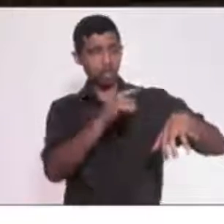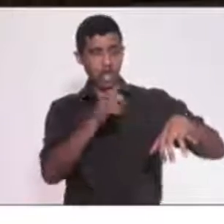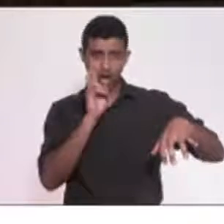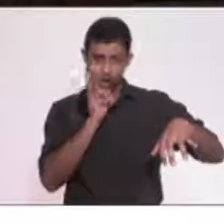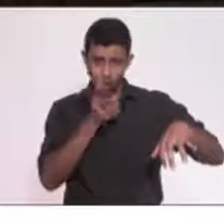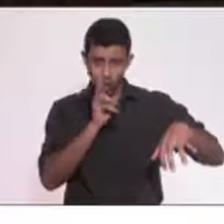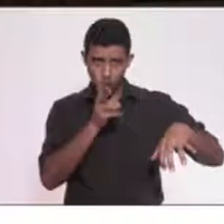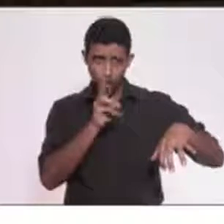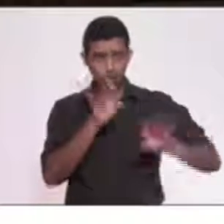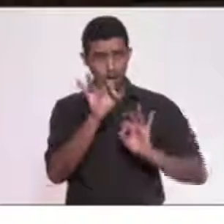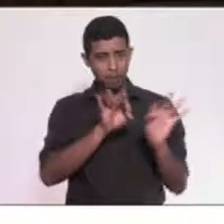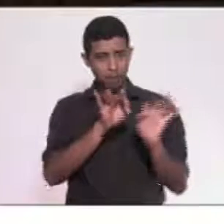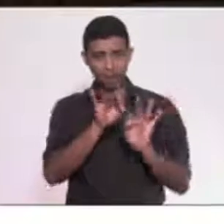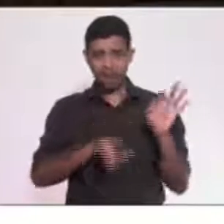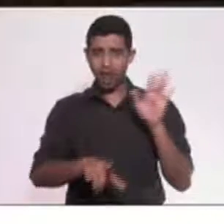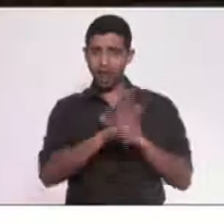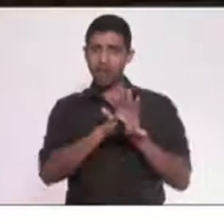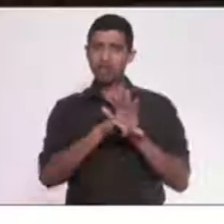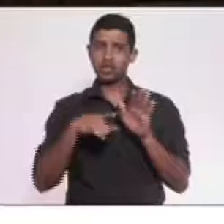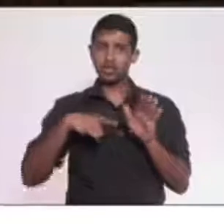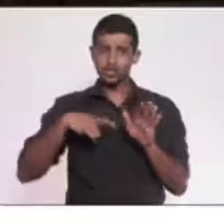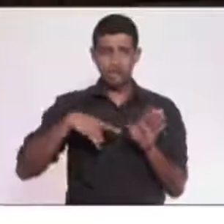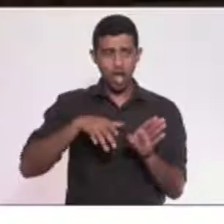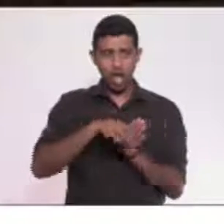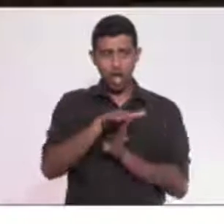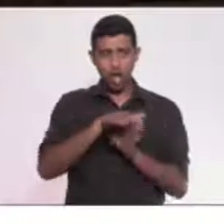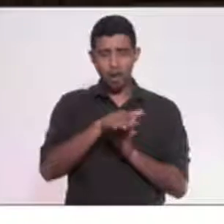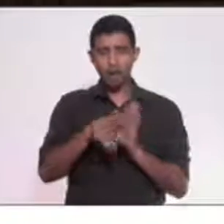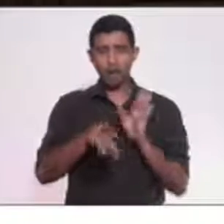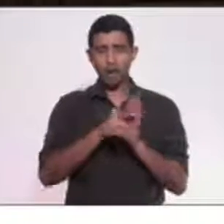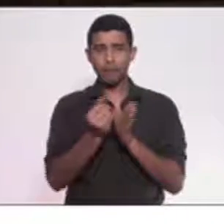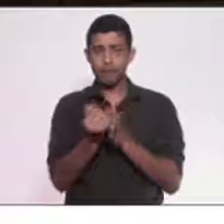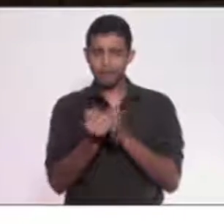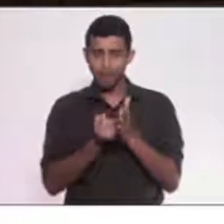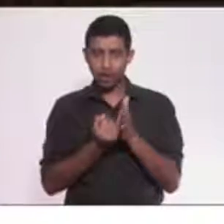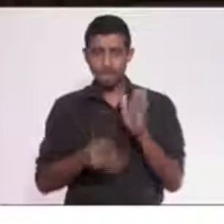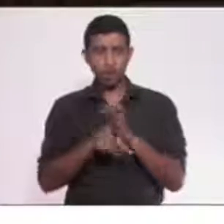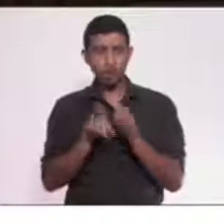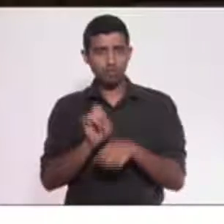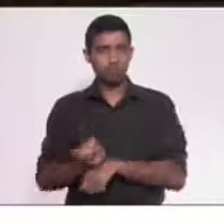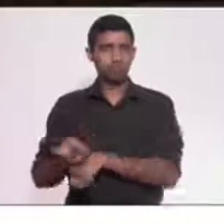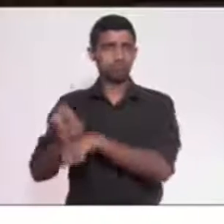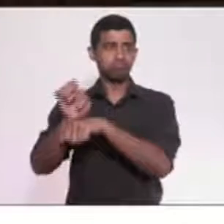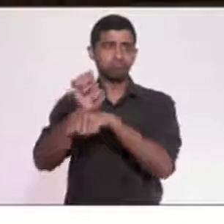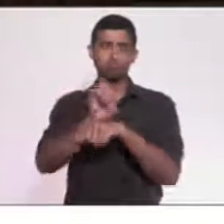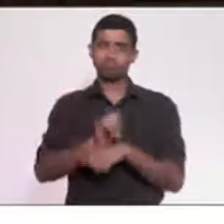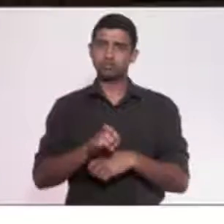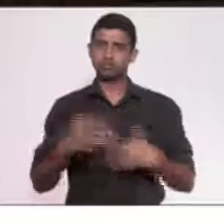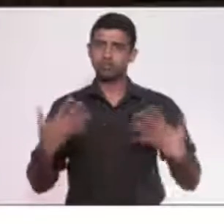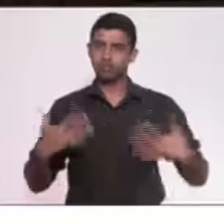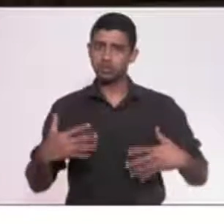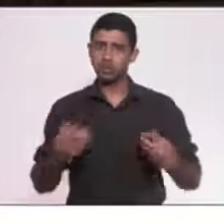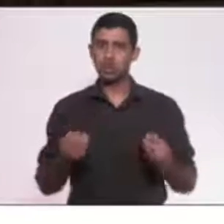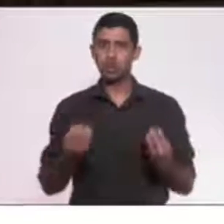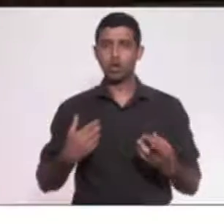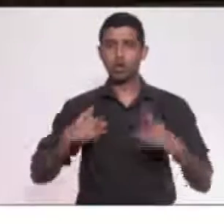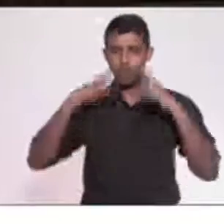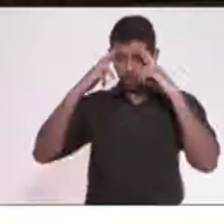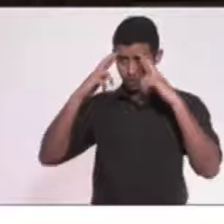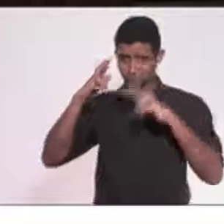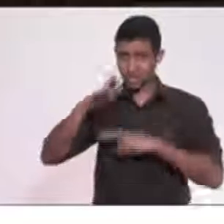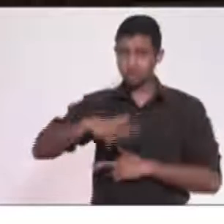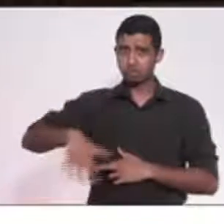vejam, sobre o disciplinamento de tributos estaduais. É outra aberração, sem nenhum respeito à autonomia dos